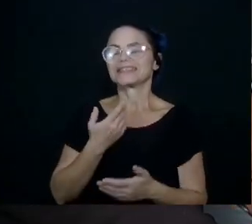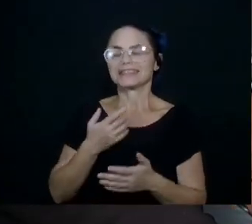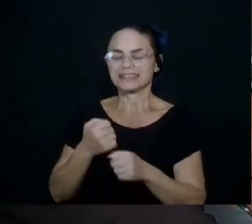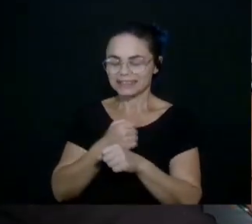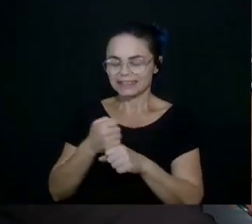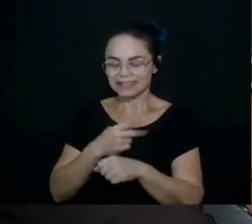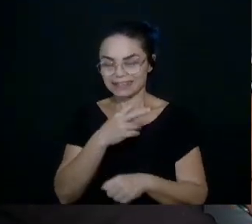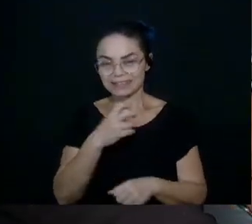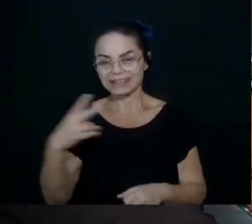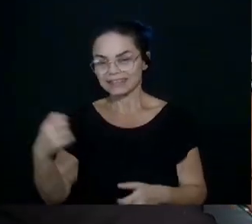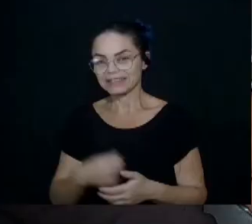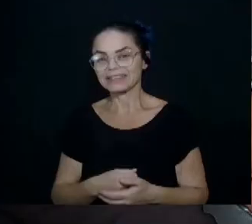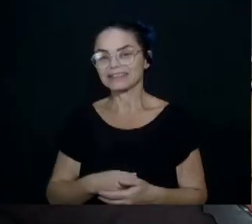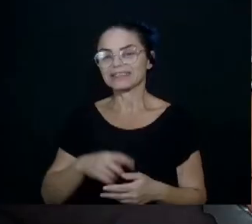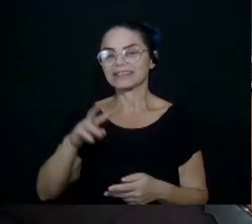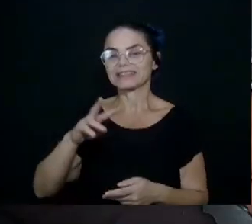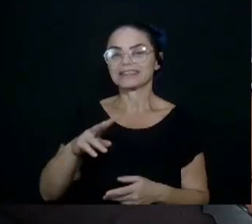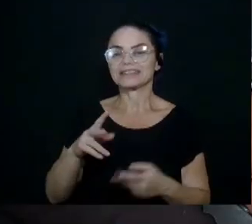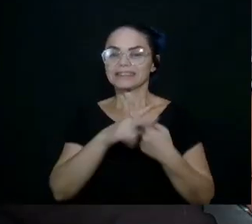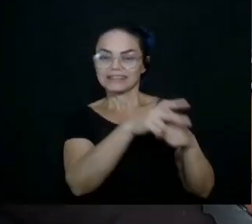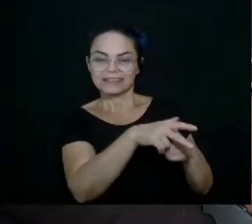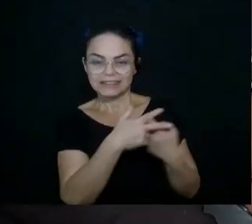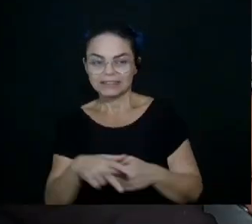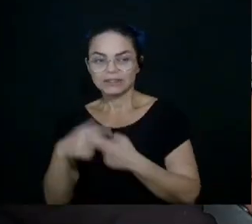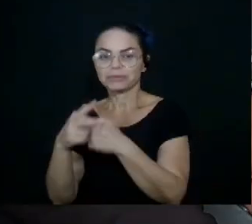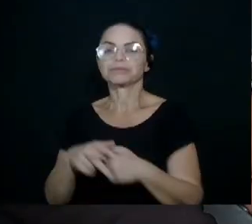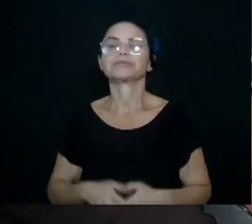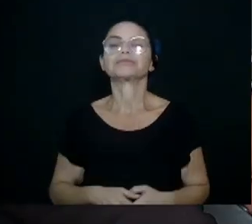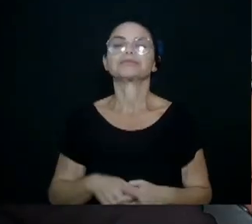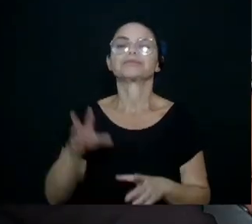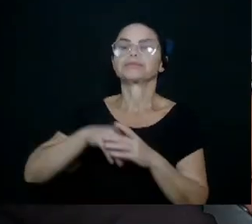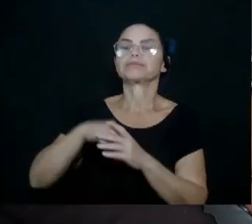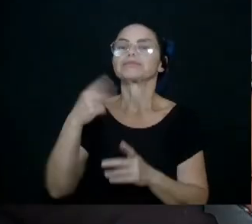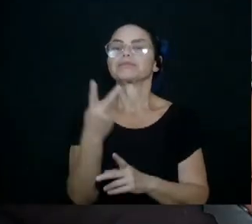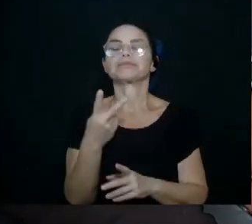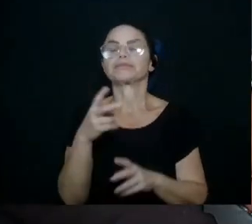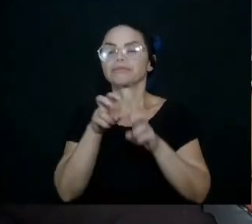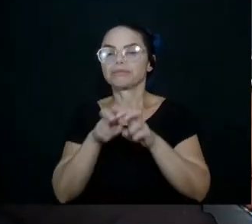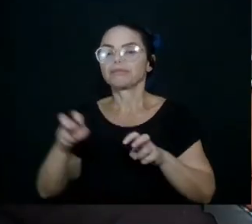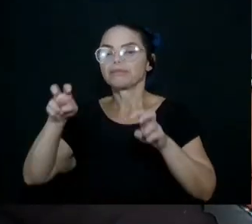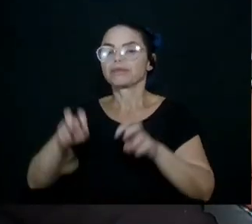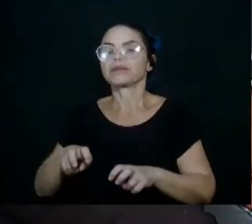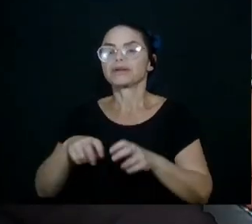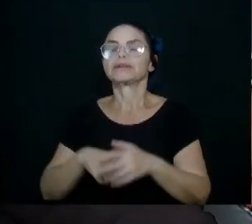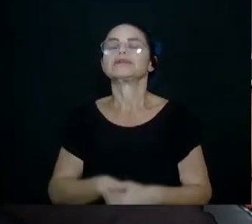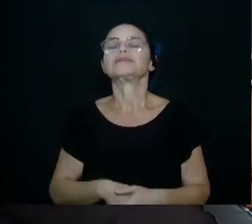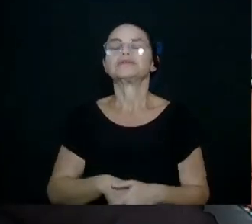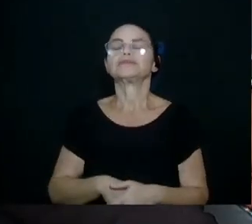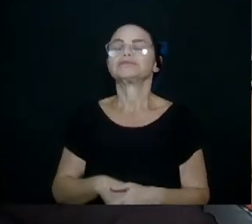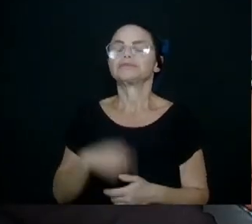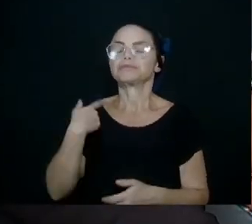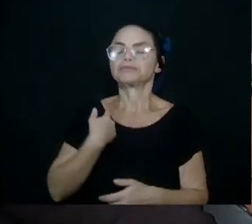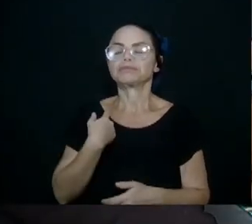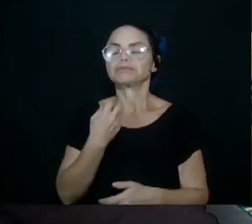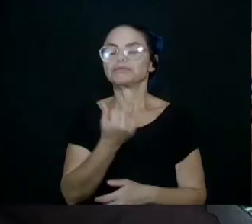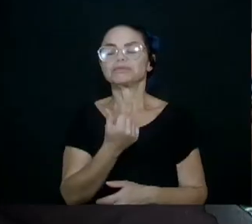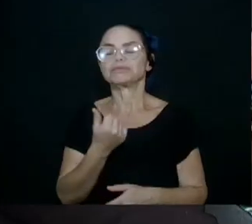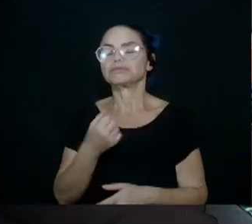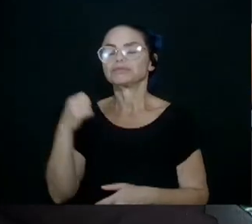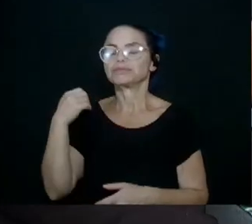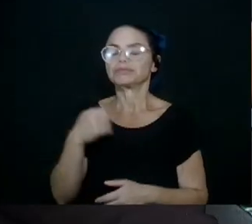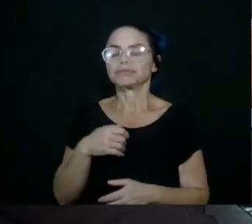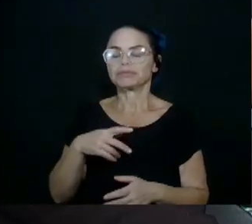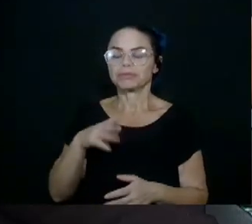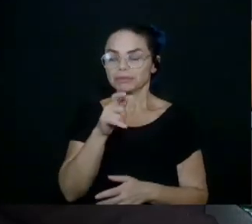passar por uma reforma. Vou implementar mais 2 cadeiras, então a gente vai ser em 6 barbeiros, uma